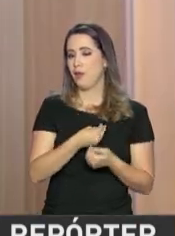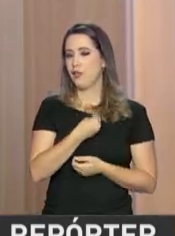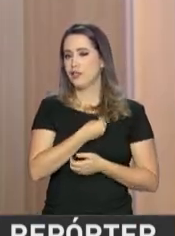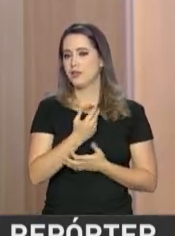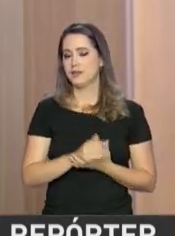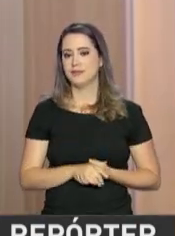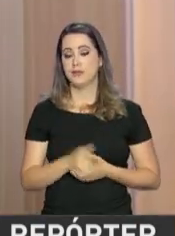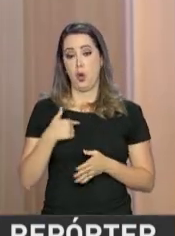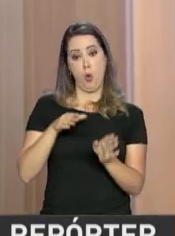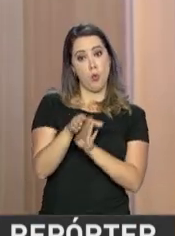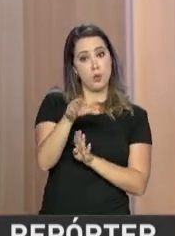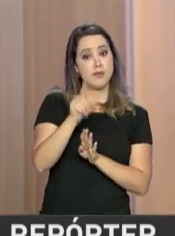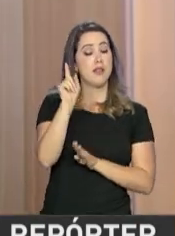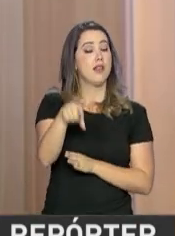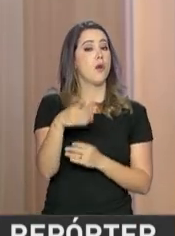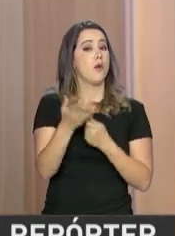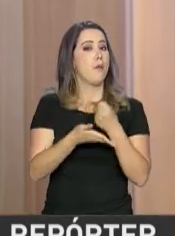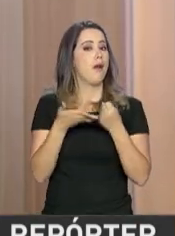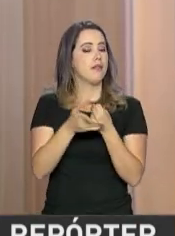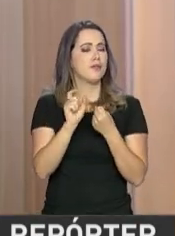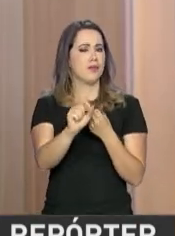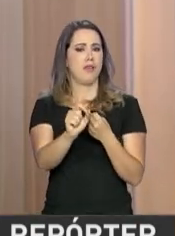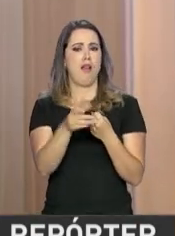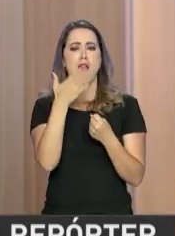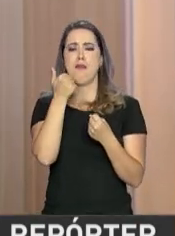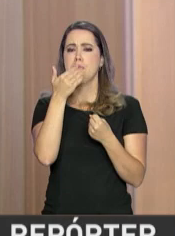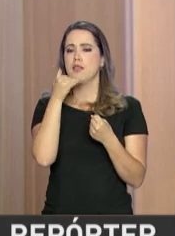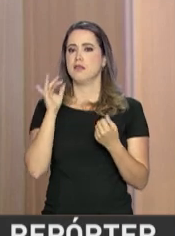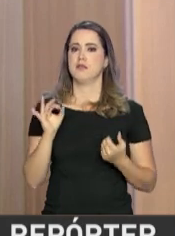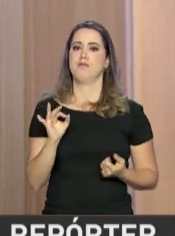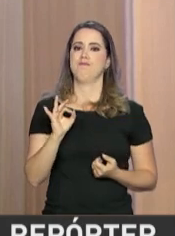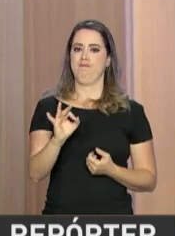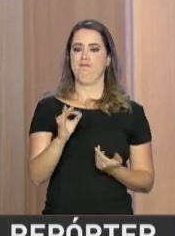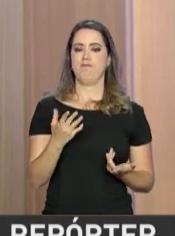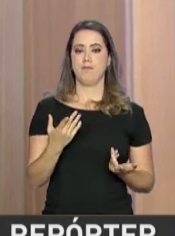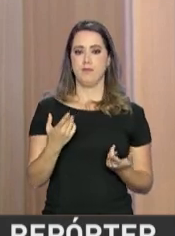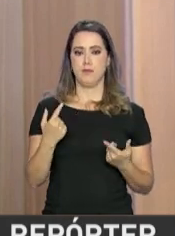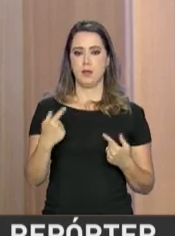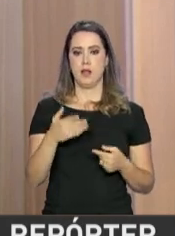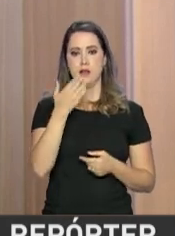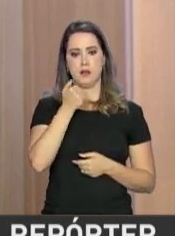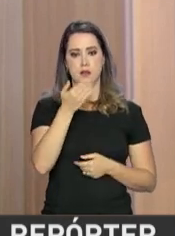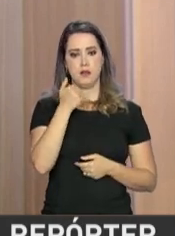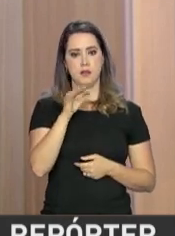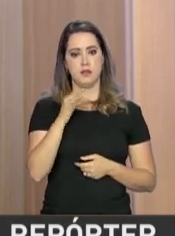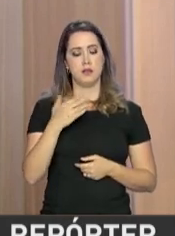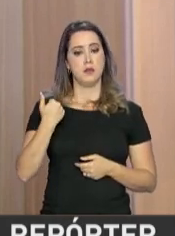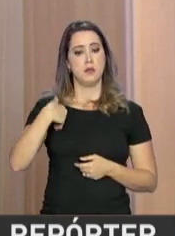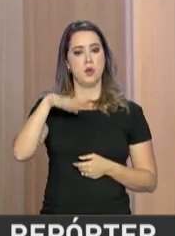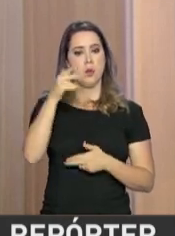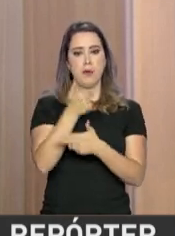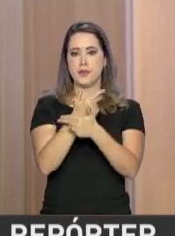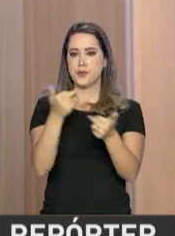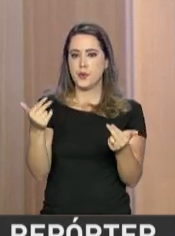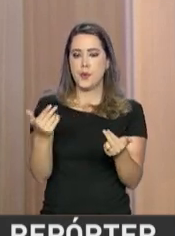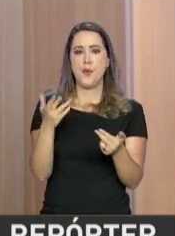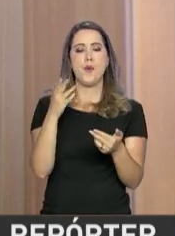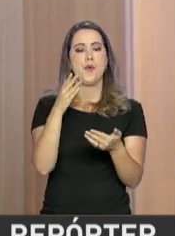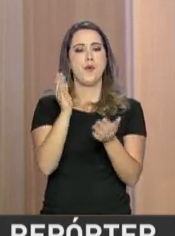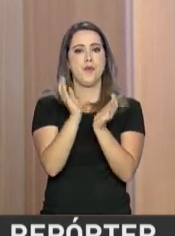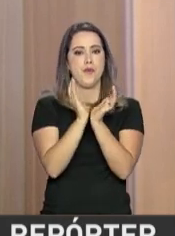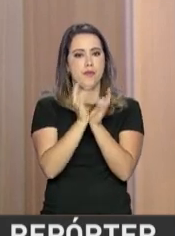conselho é basicamente em relação à alimentação tem uma alimentação com mais vegetais com